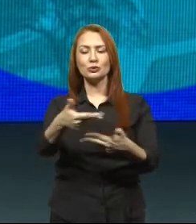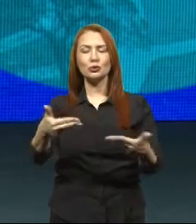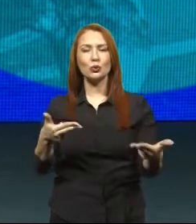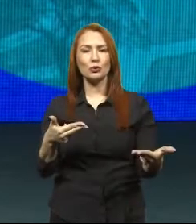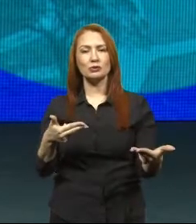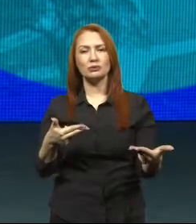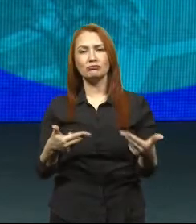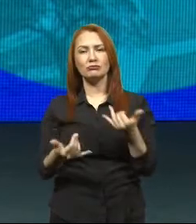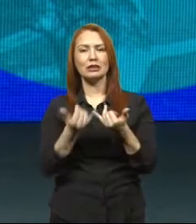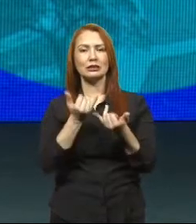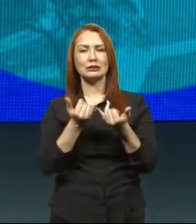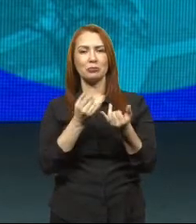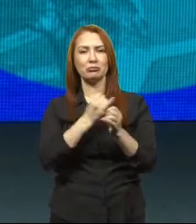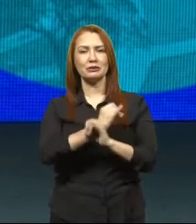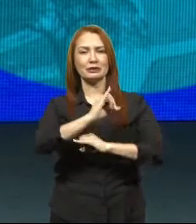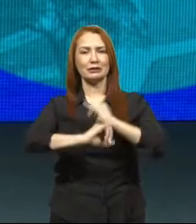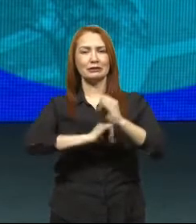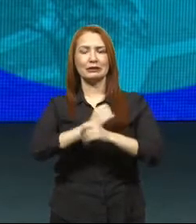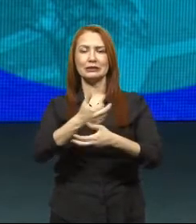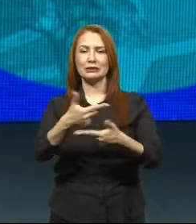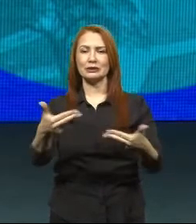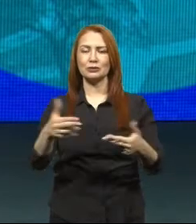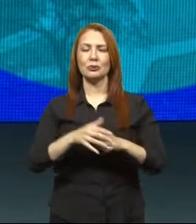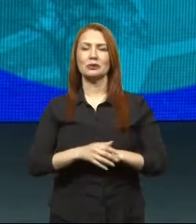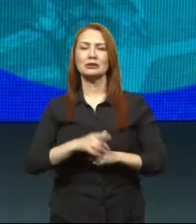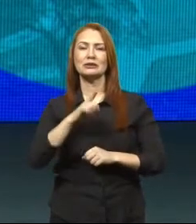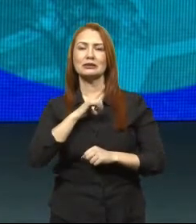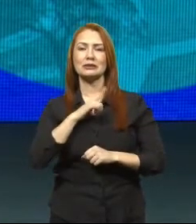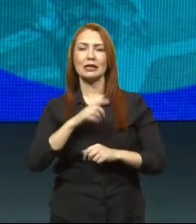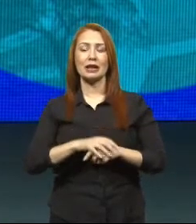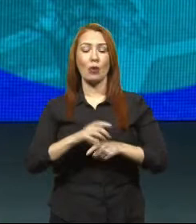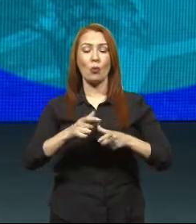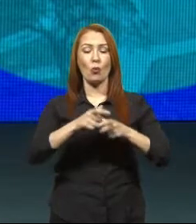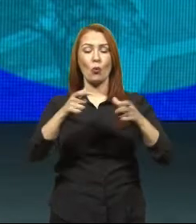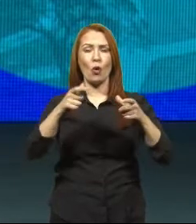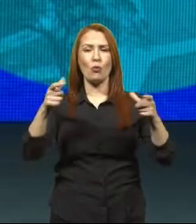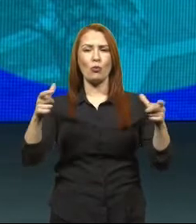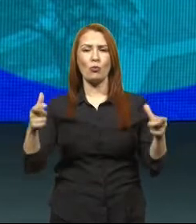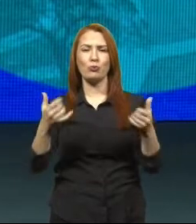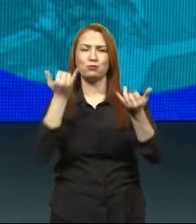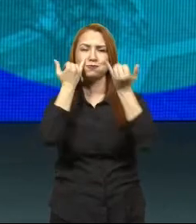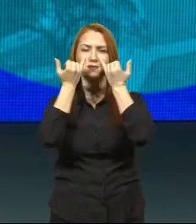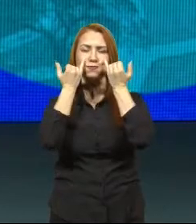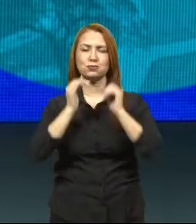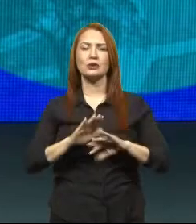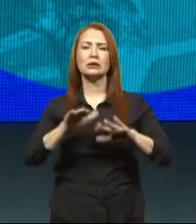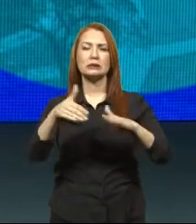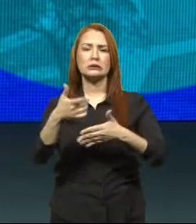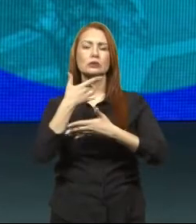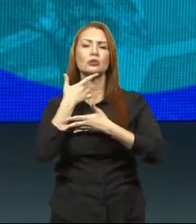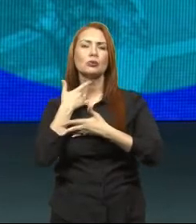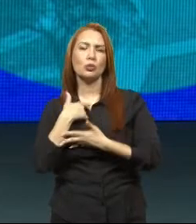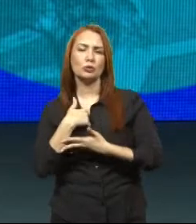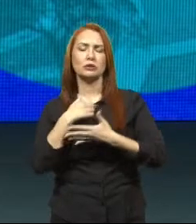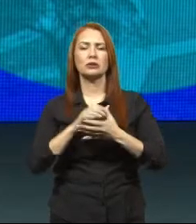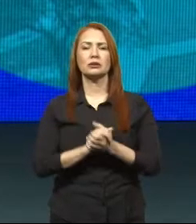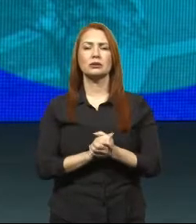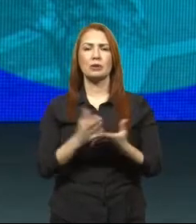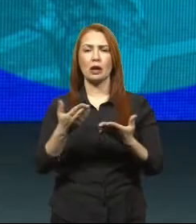coisas com certeza vai aumentar o volume de tráfego enormemente. Então eu gostaria de saber do